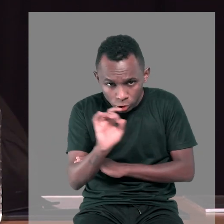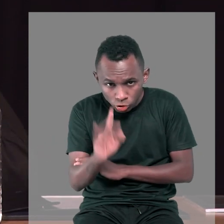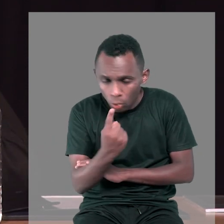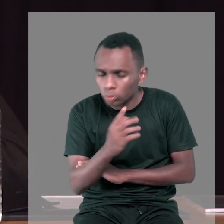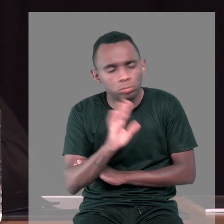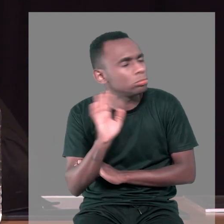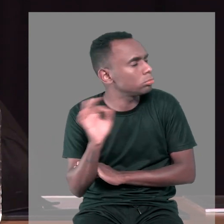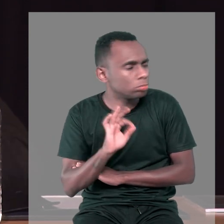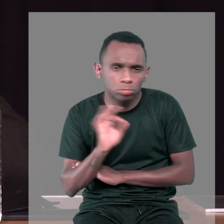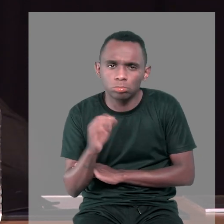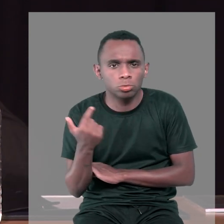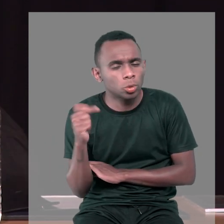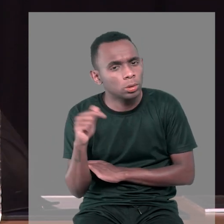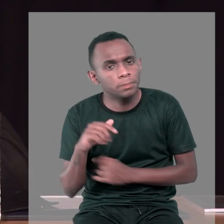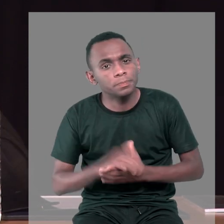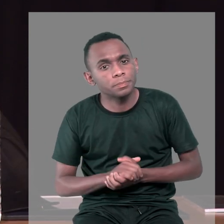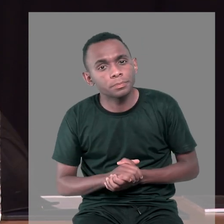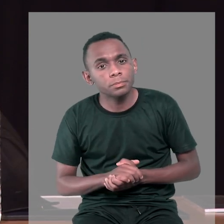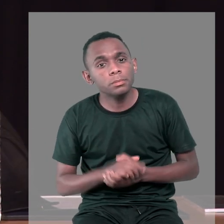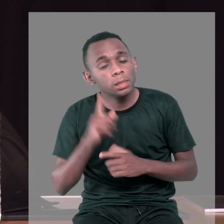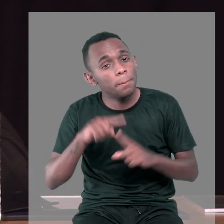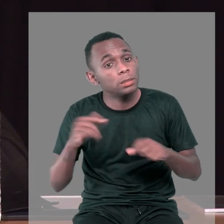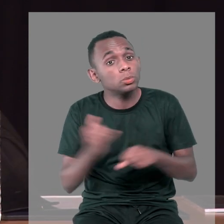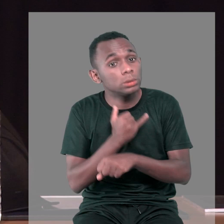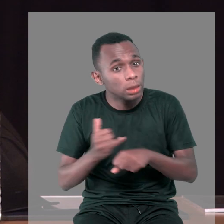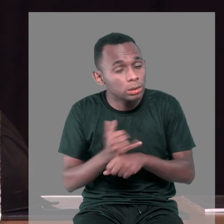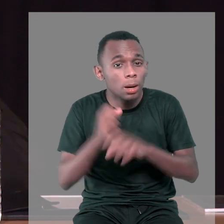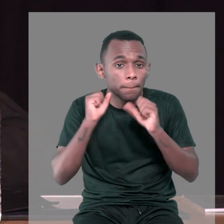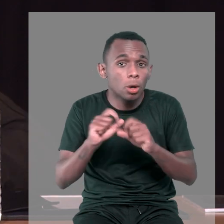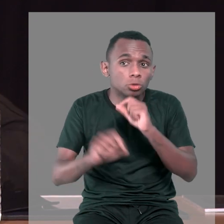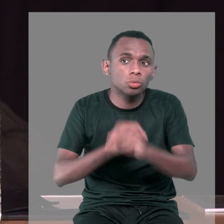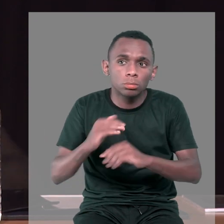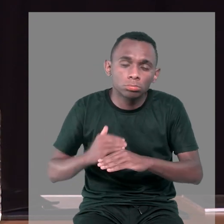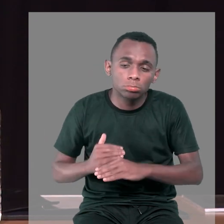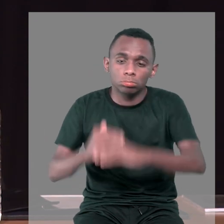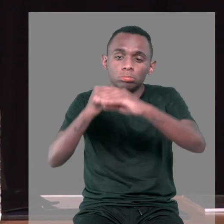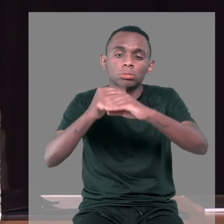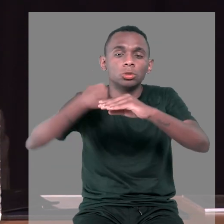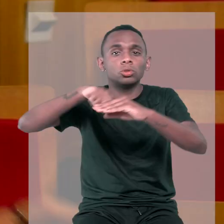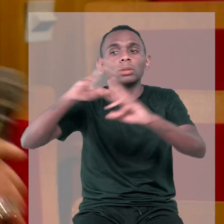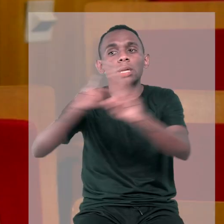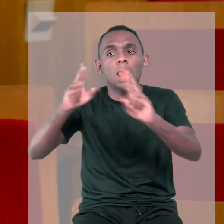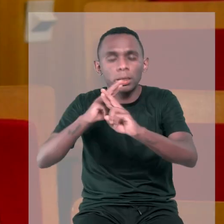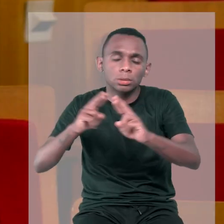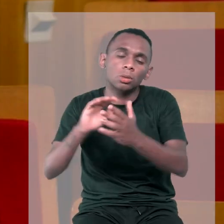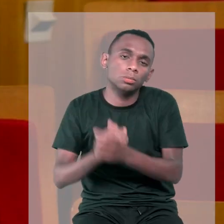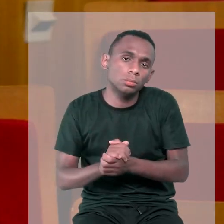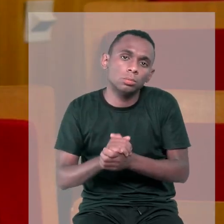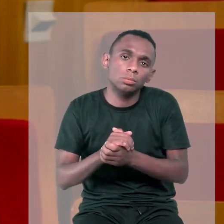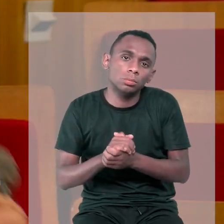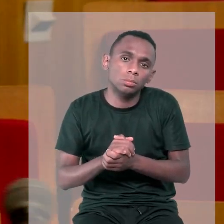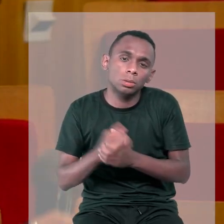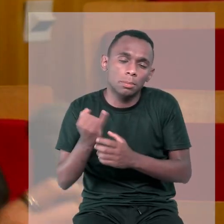conservar a democracia. República e democracia estão conjugadas em Arendt. Um homem faz uma pergunta no microfone.